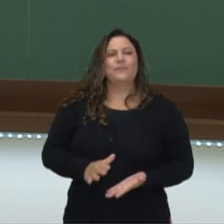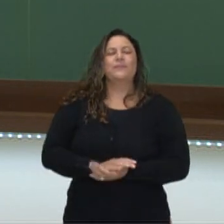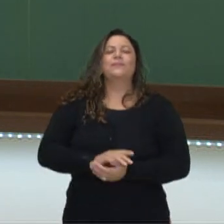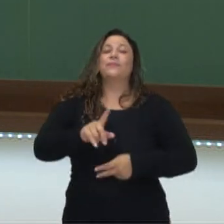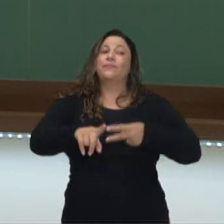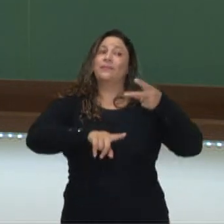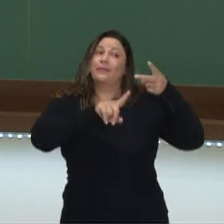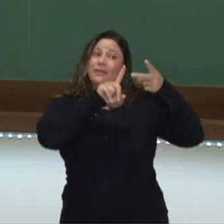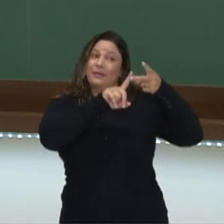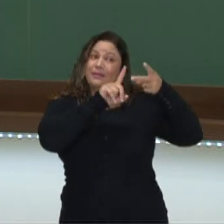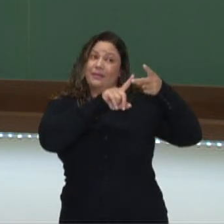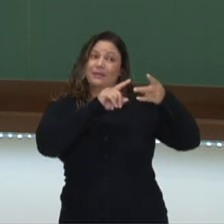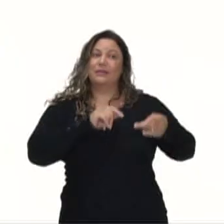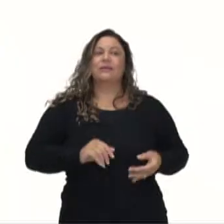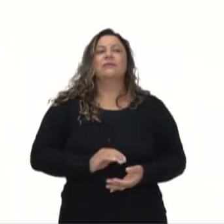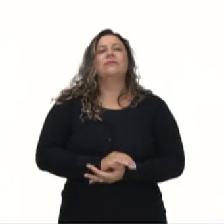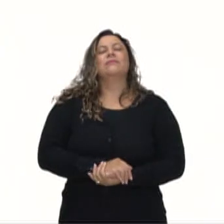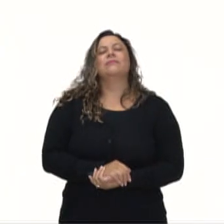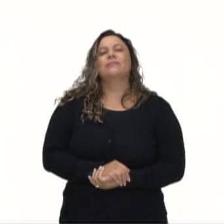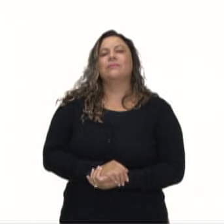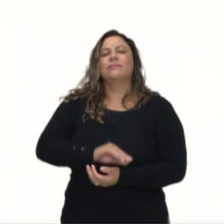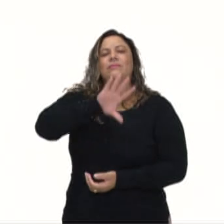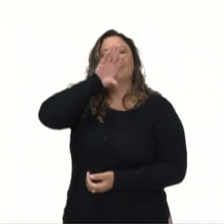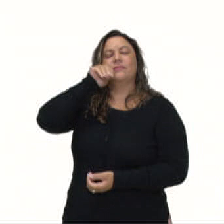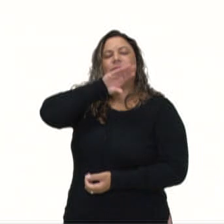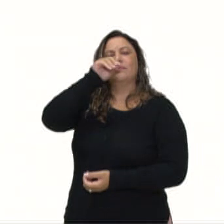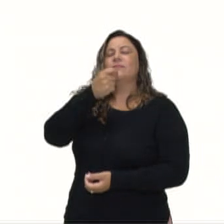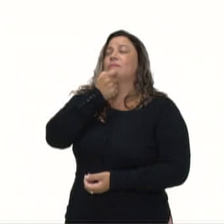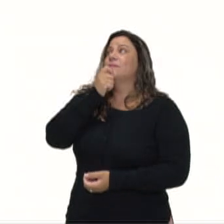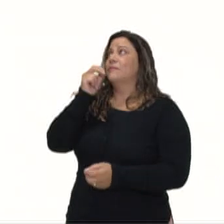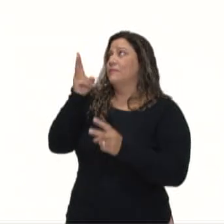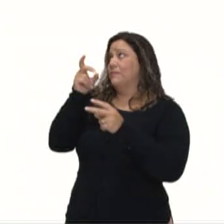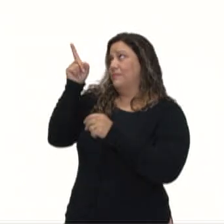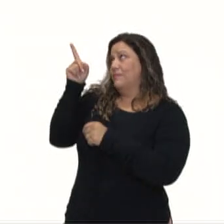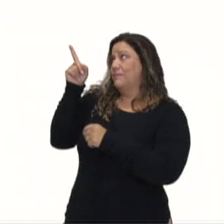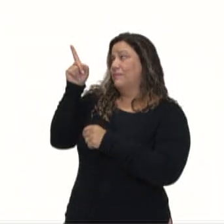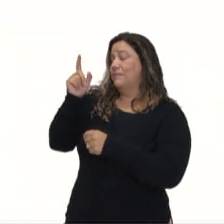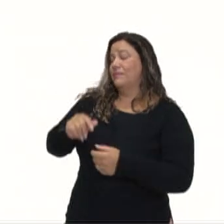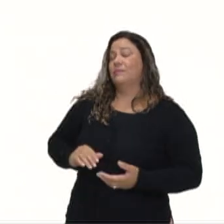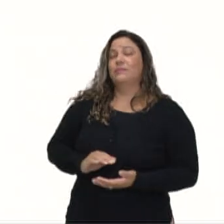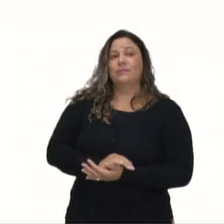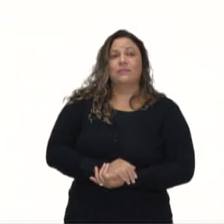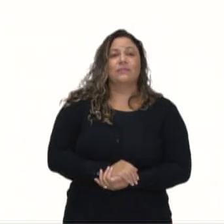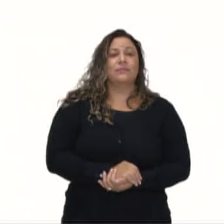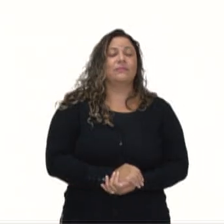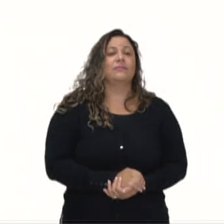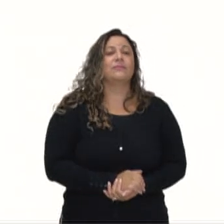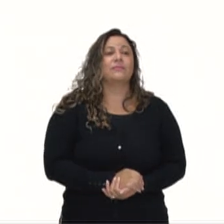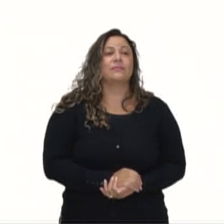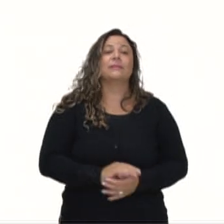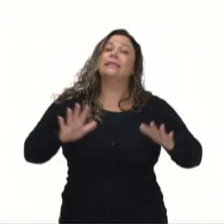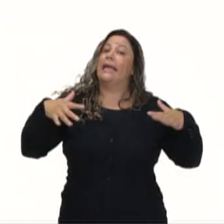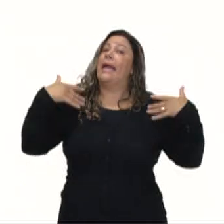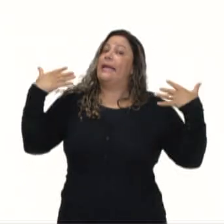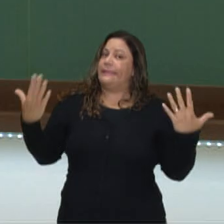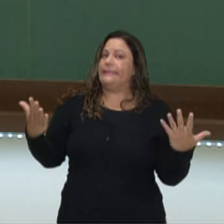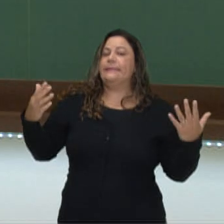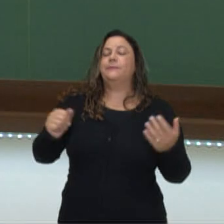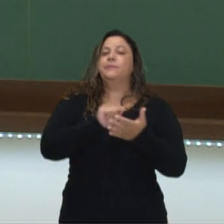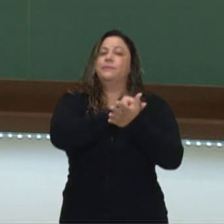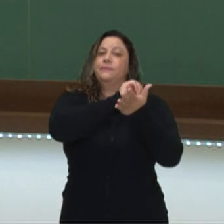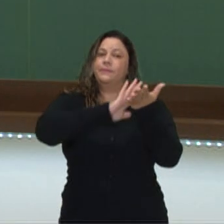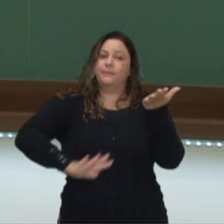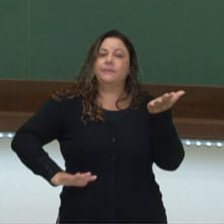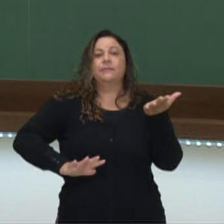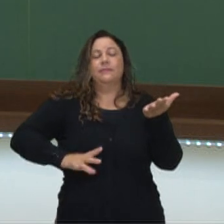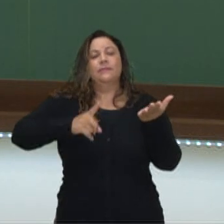Segundo, you have to write which ideas you thought in the next activity. Então, na próxima atividade,